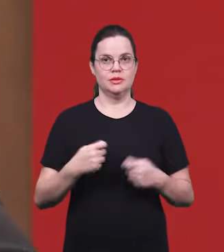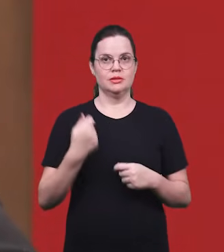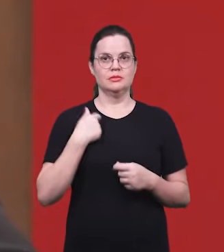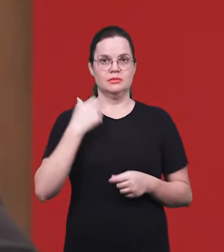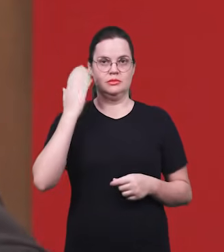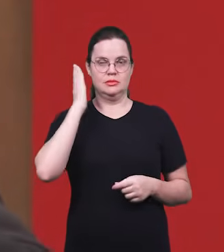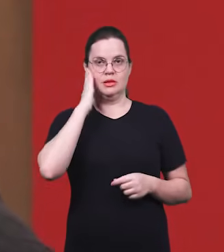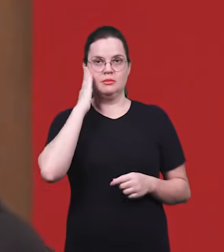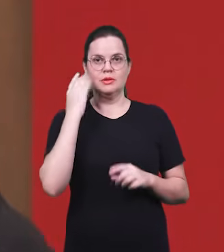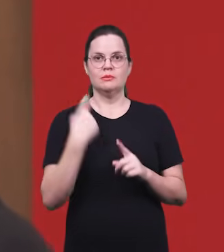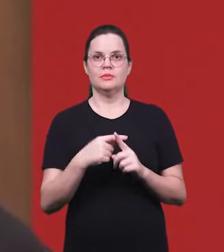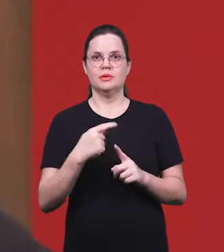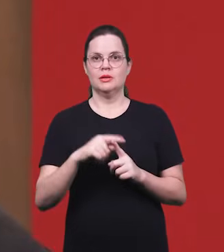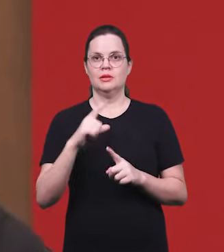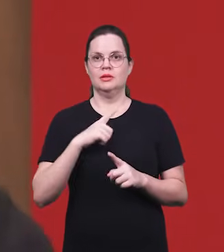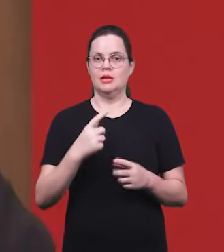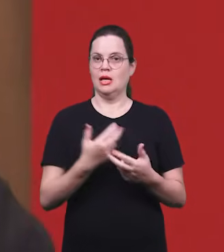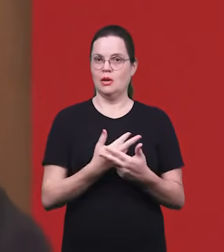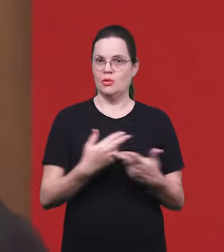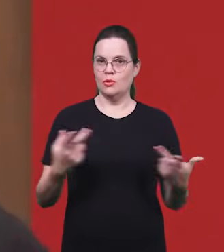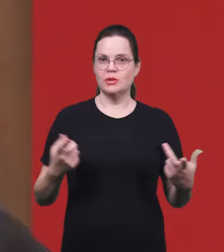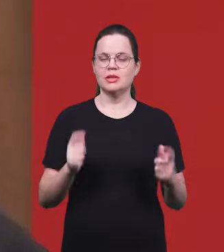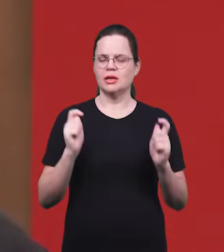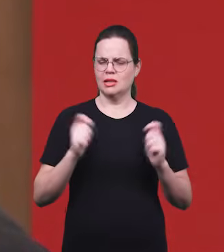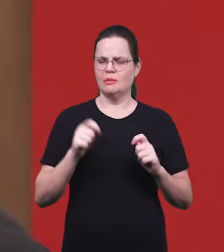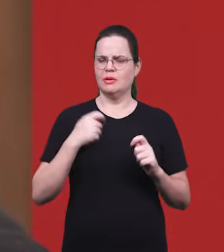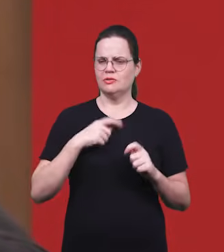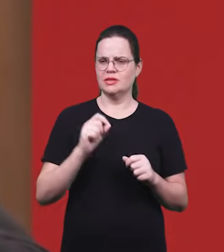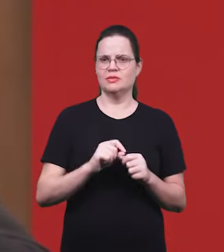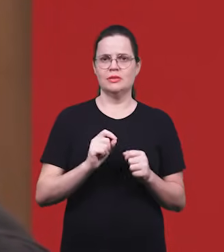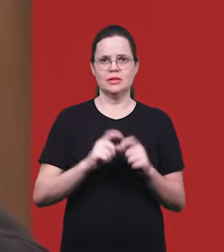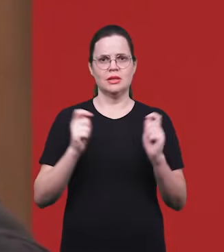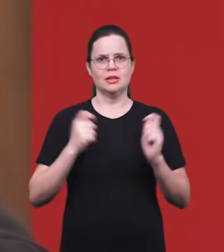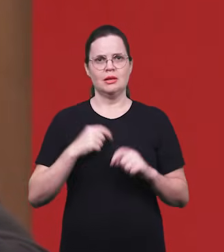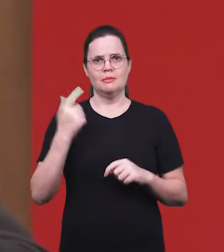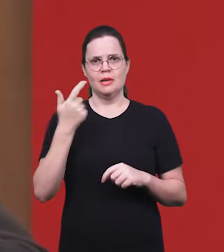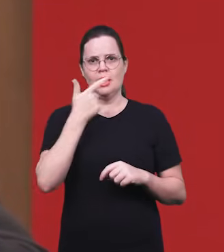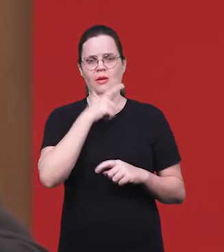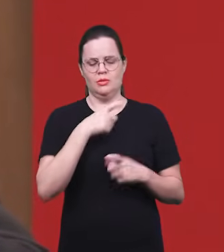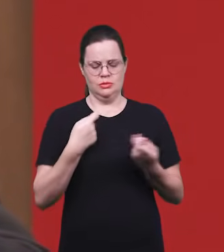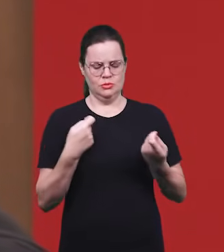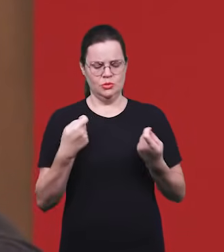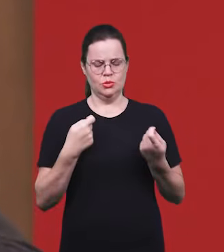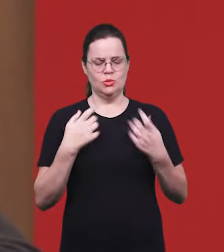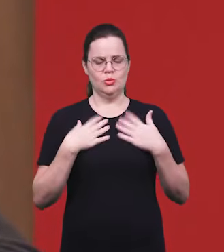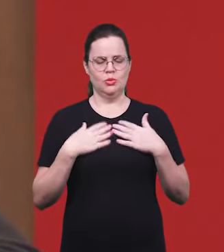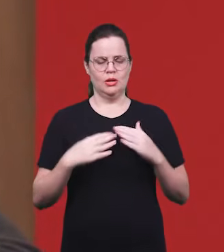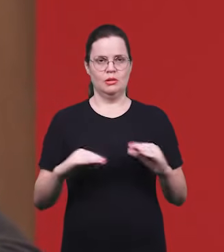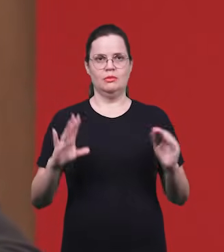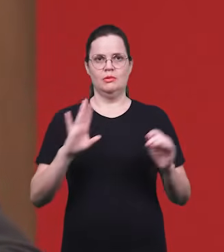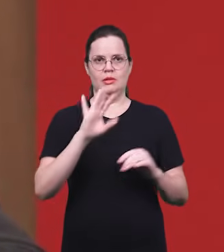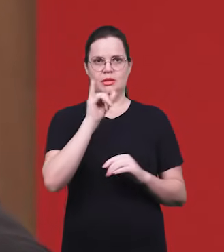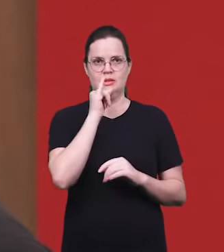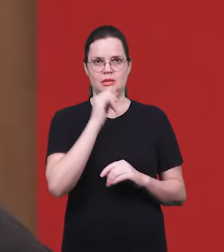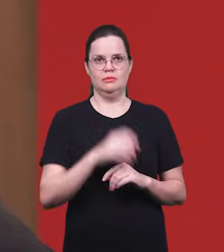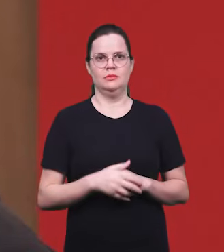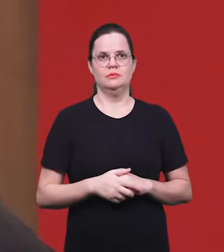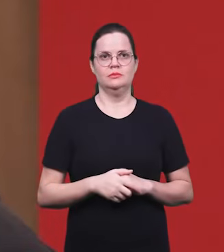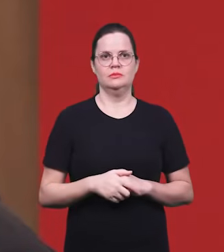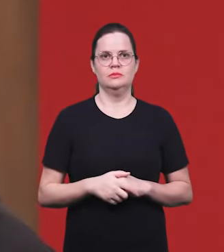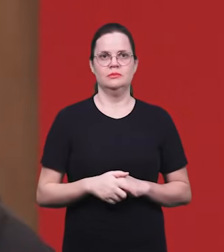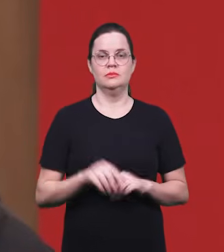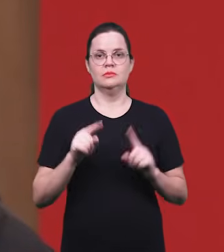que saber, porque existem muitas questões que você pode fazer em relação à sua autorregulação. Por exemplo,